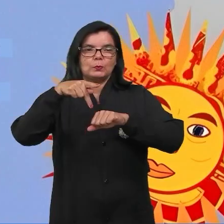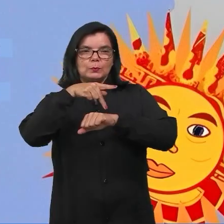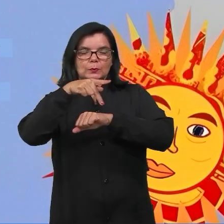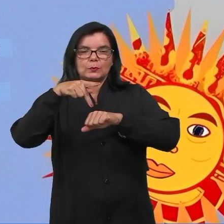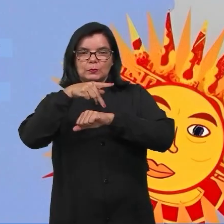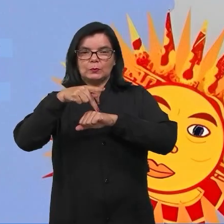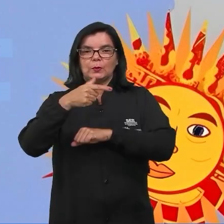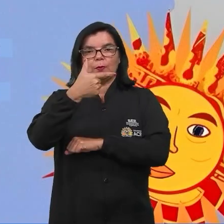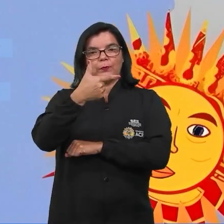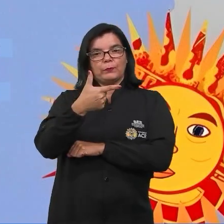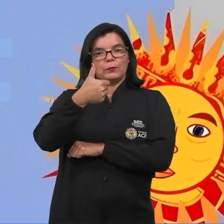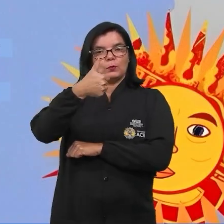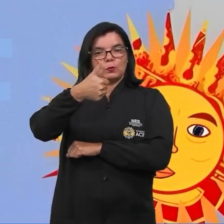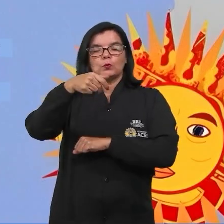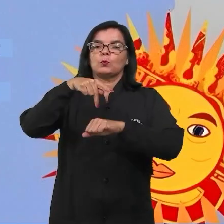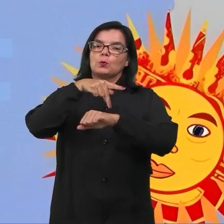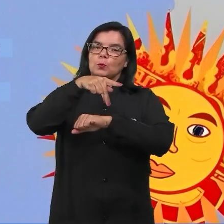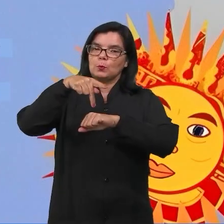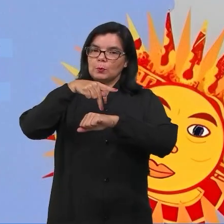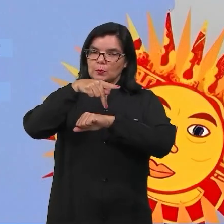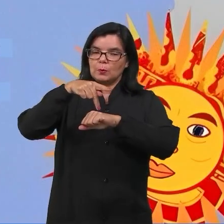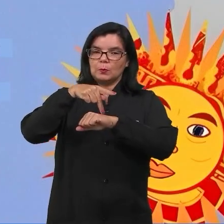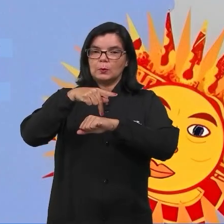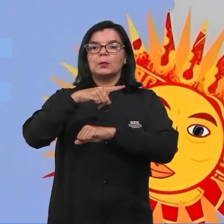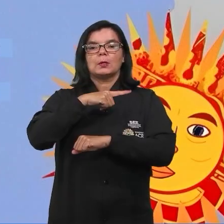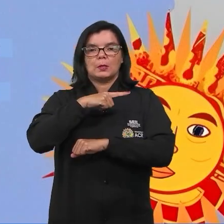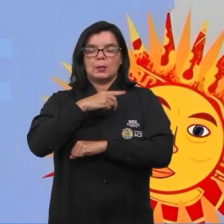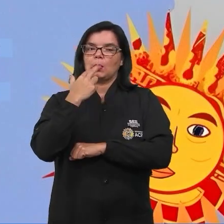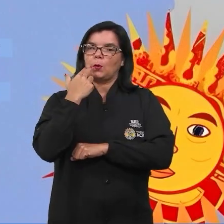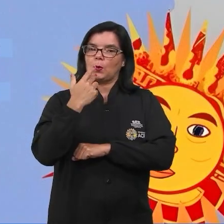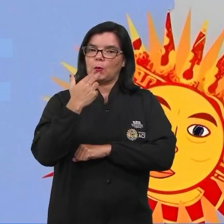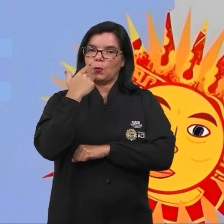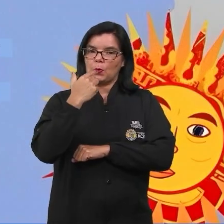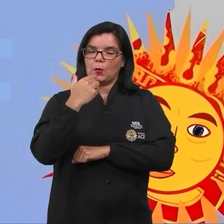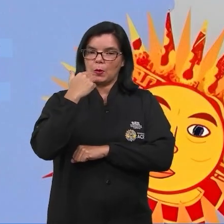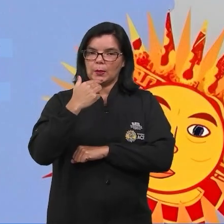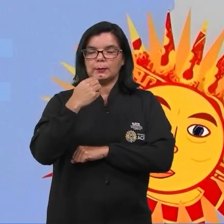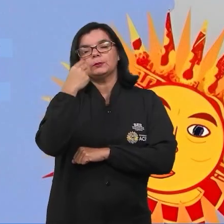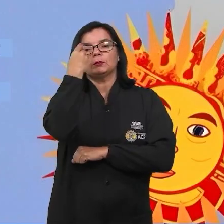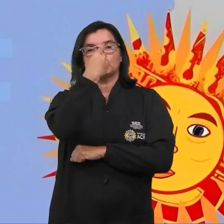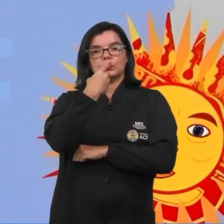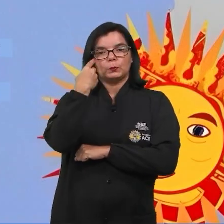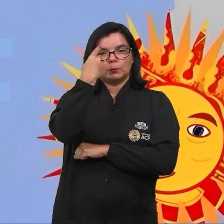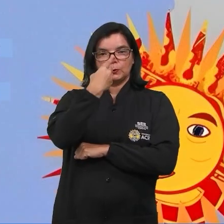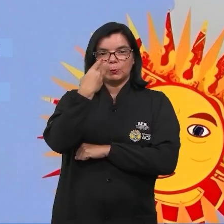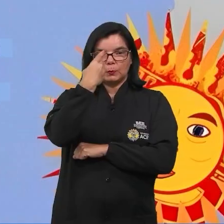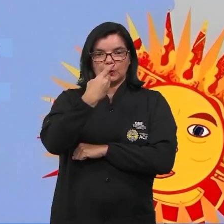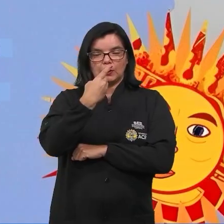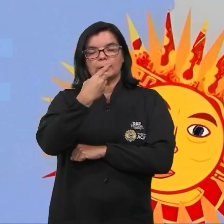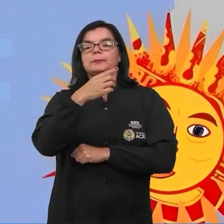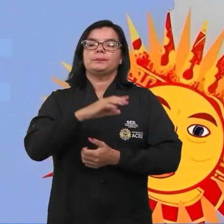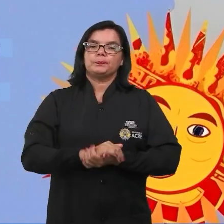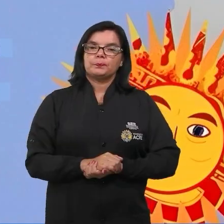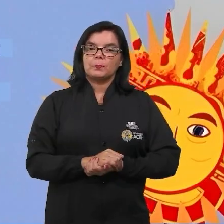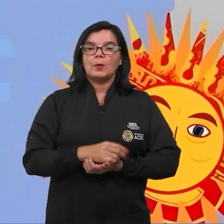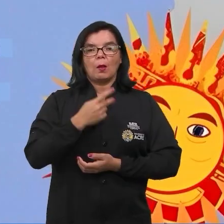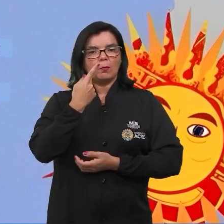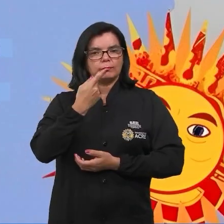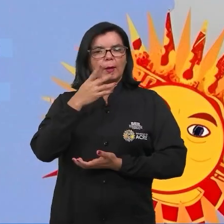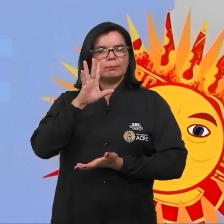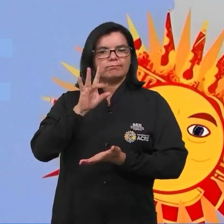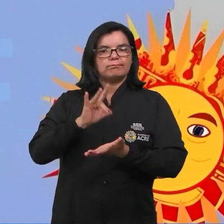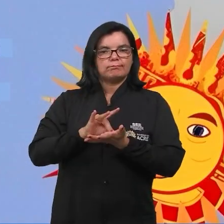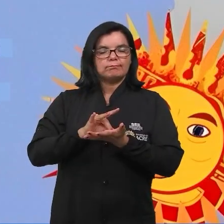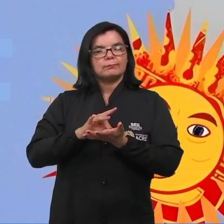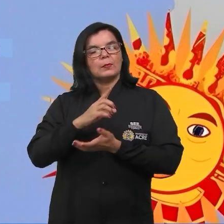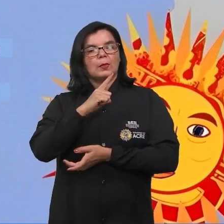los 21 países que tienen el español como idioma oficial. O sea, que hablan español,